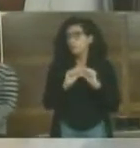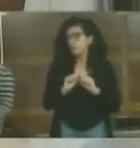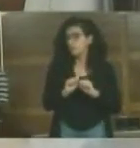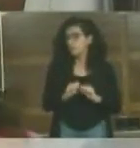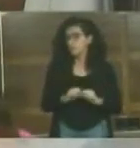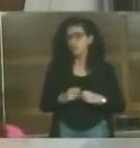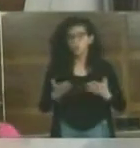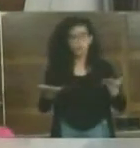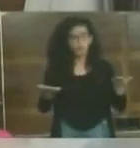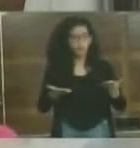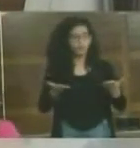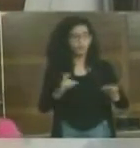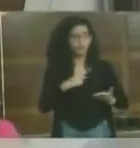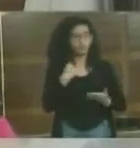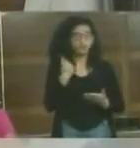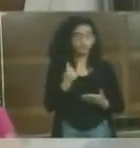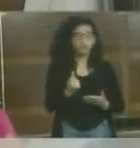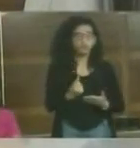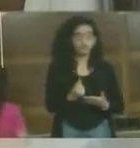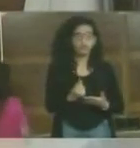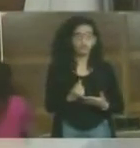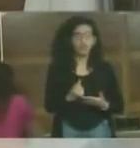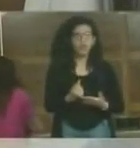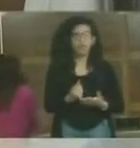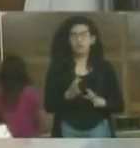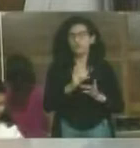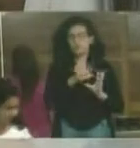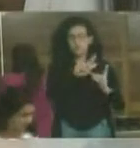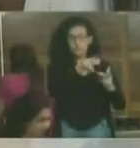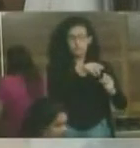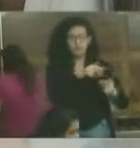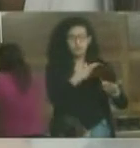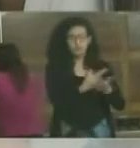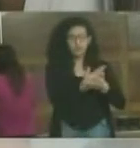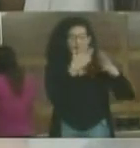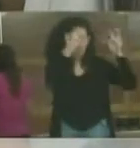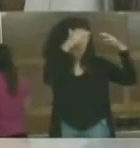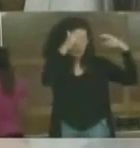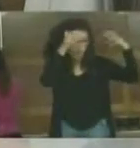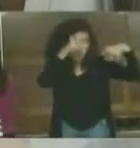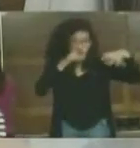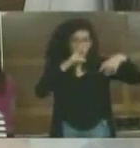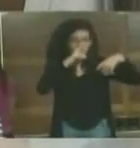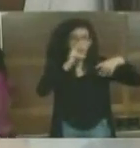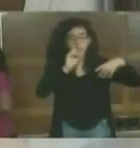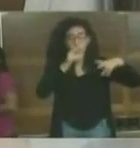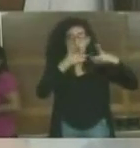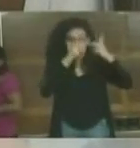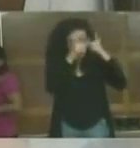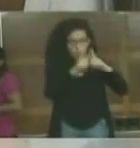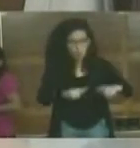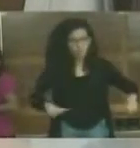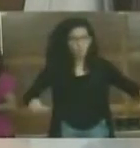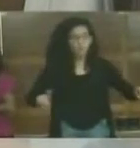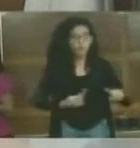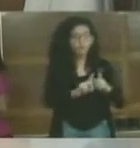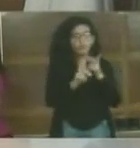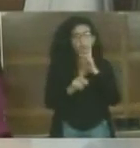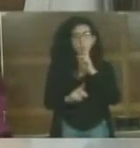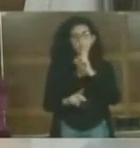do clima está totalmente errado. Então, chove muito, às vezes seca muito. Mas falar para ele